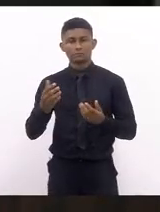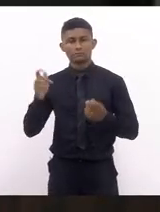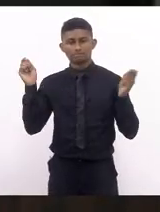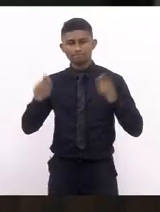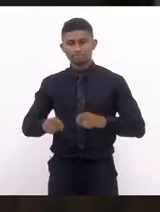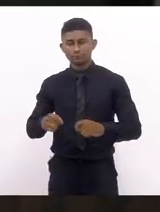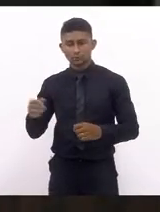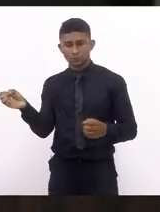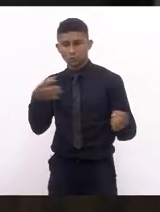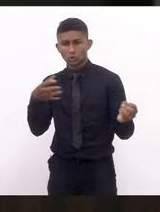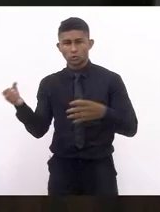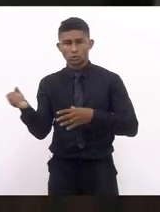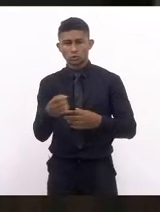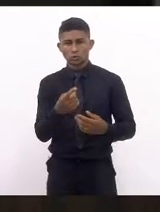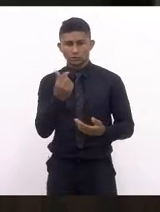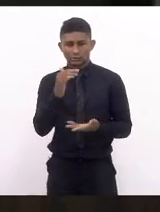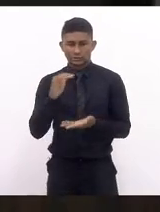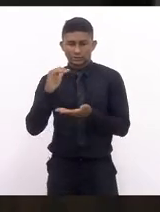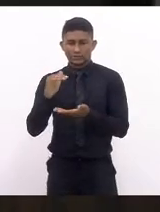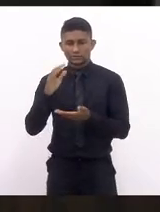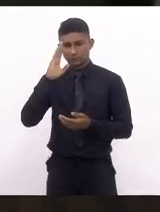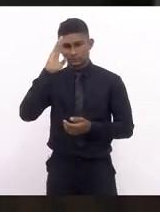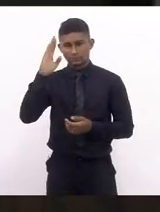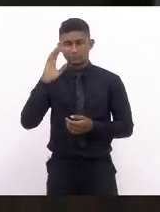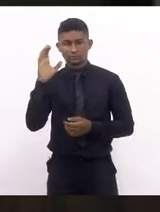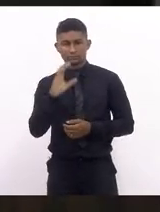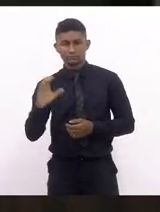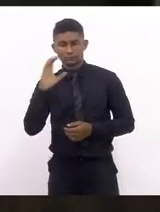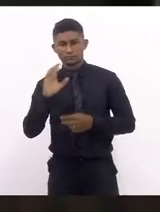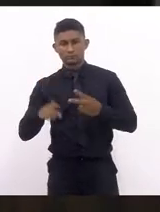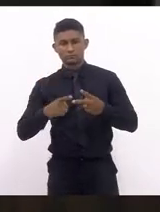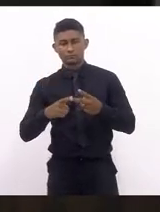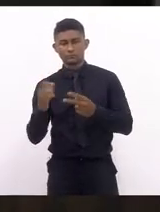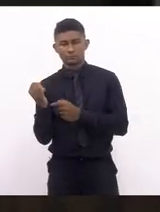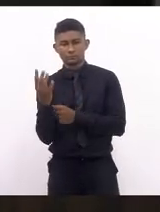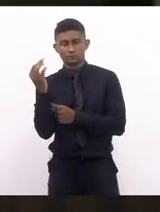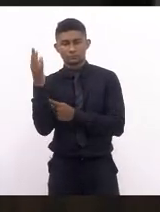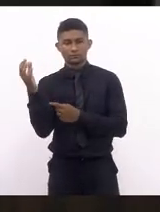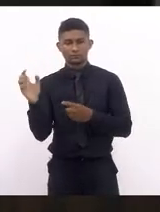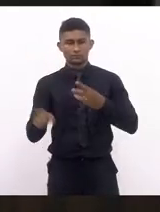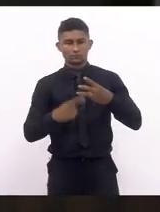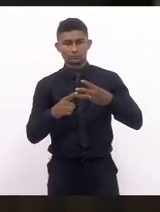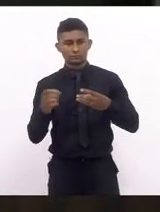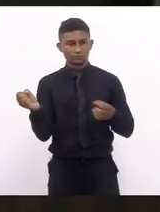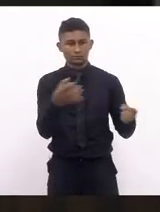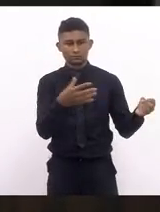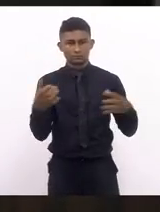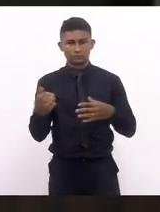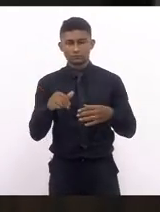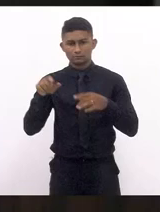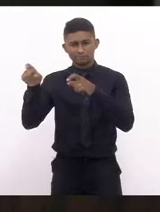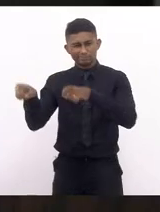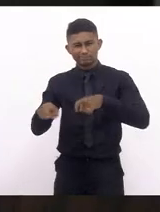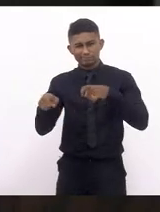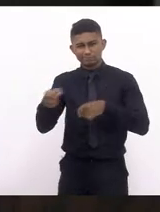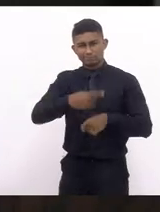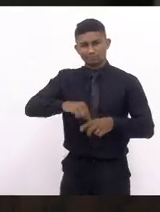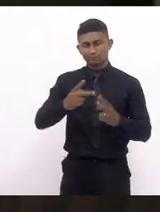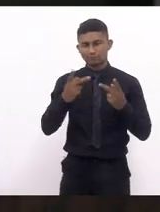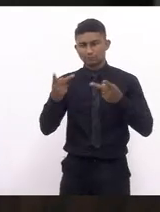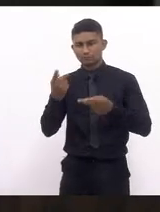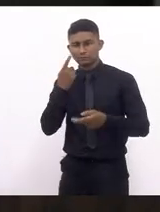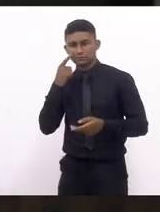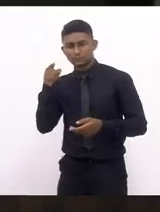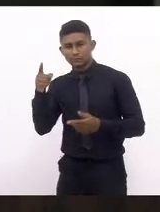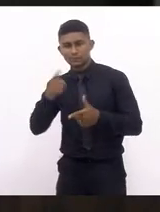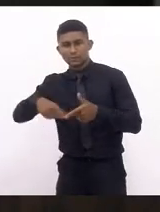gerar novos investimentos principalmente a receita Ecologia inovação vamos lá no interior entender as principais gargalos da economia